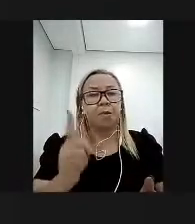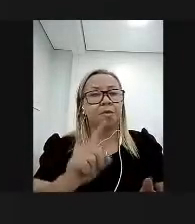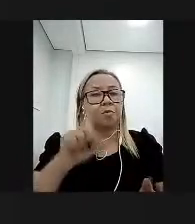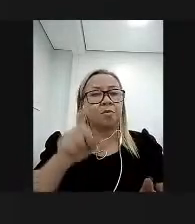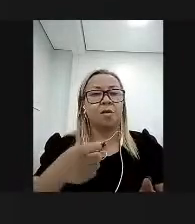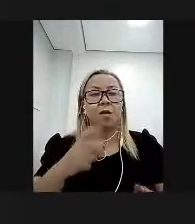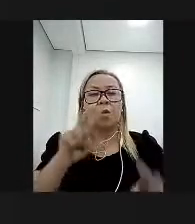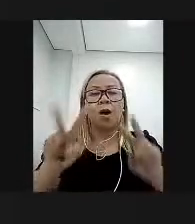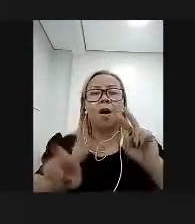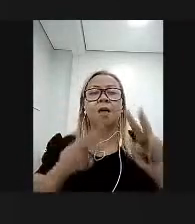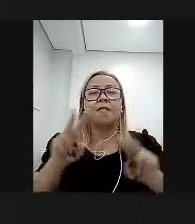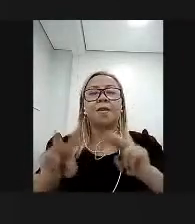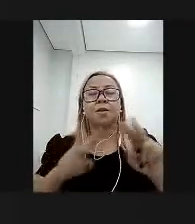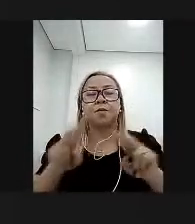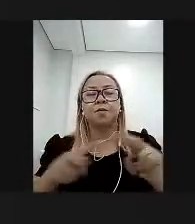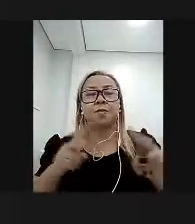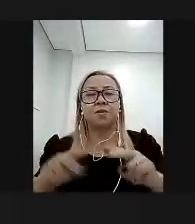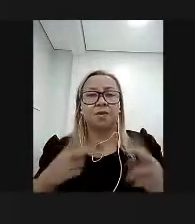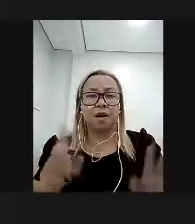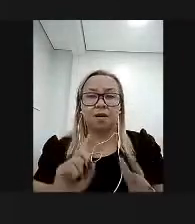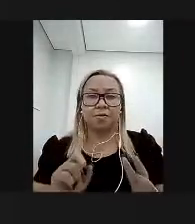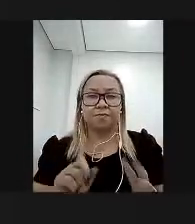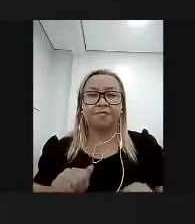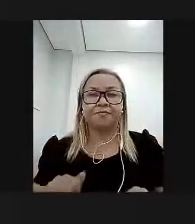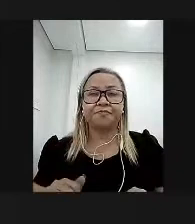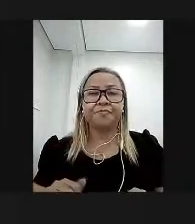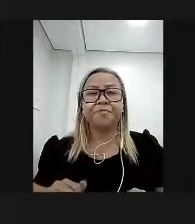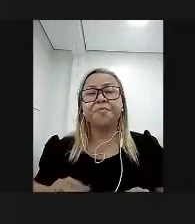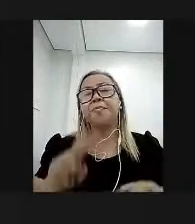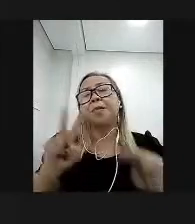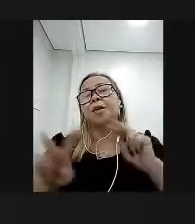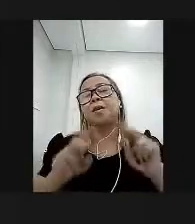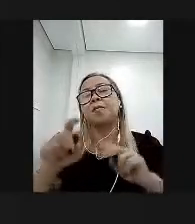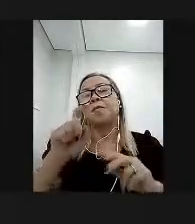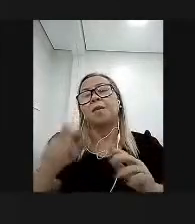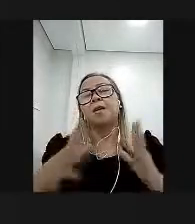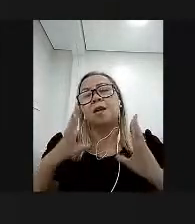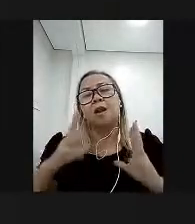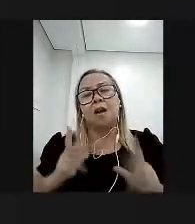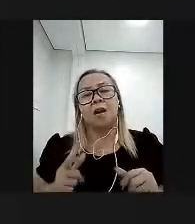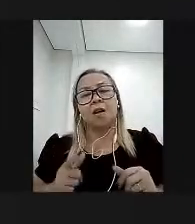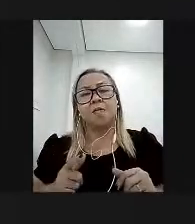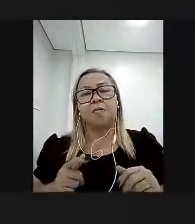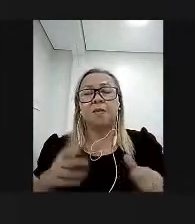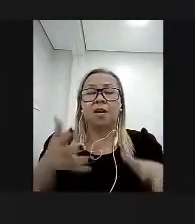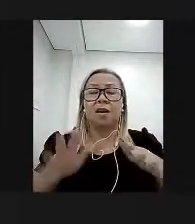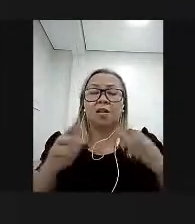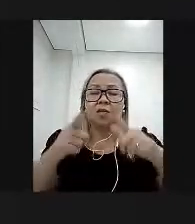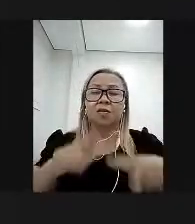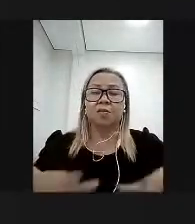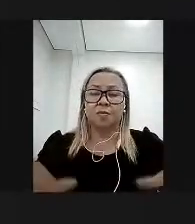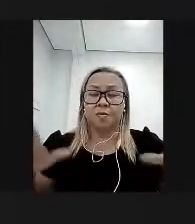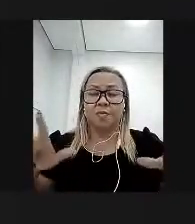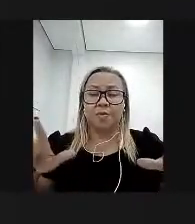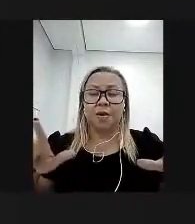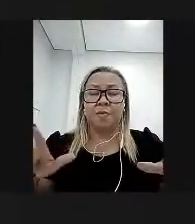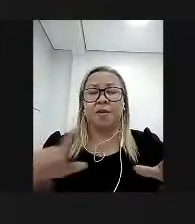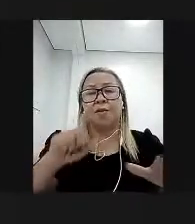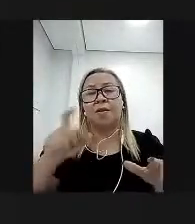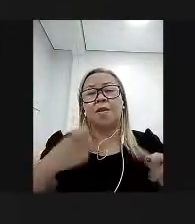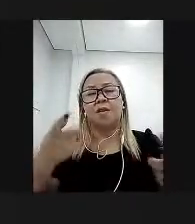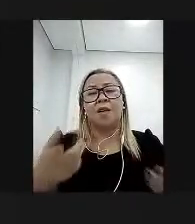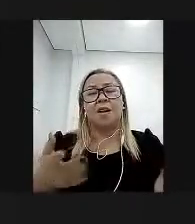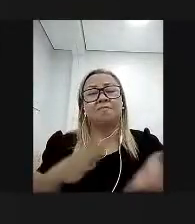é uma visão límpida das coisas, né? Então, às vezes, o espelhamento ele é opaco, ele traz o opaco. No meu